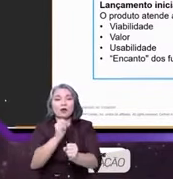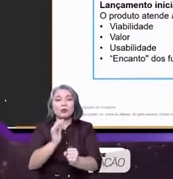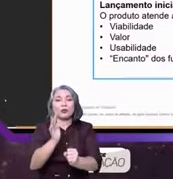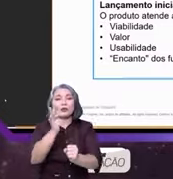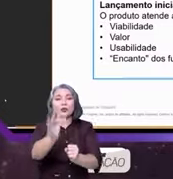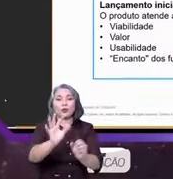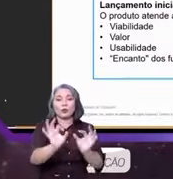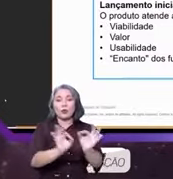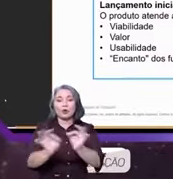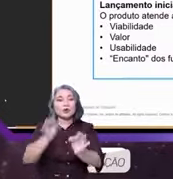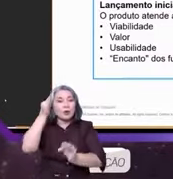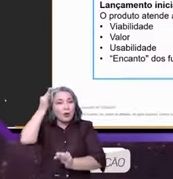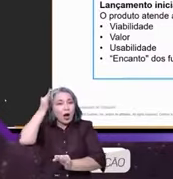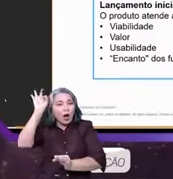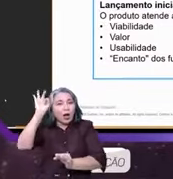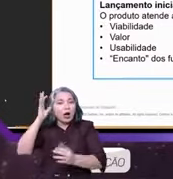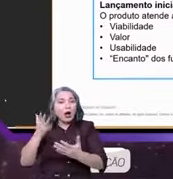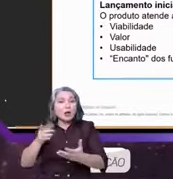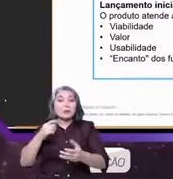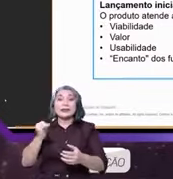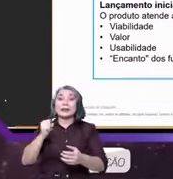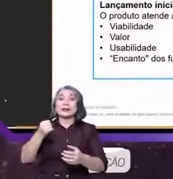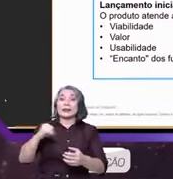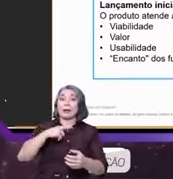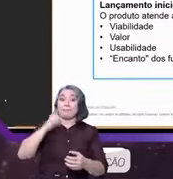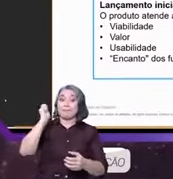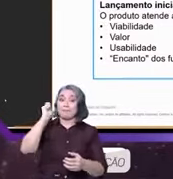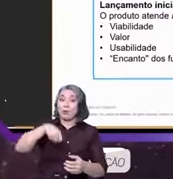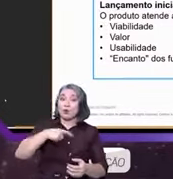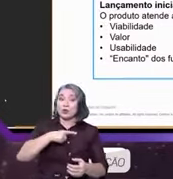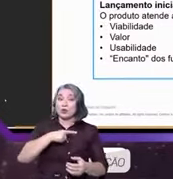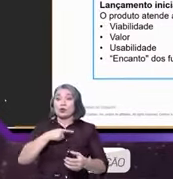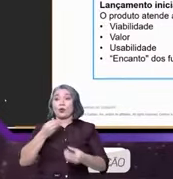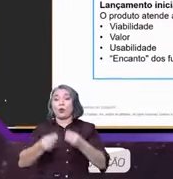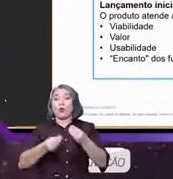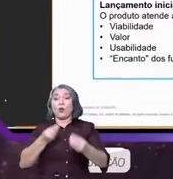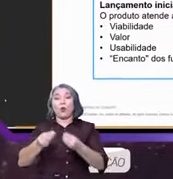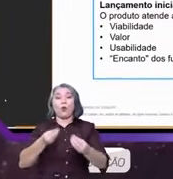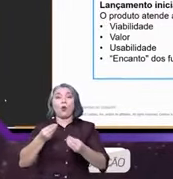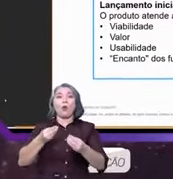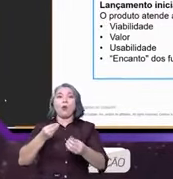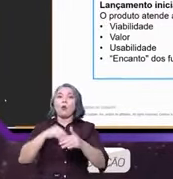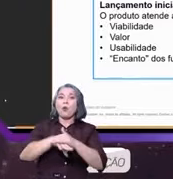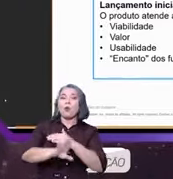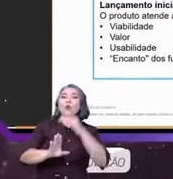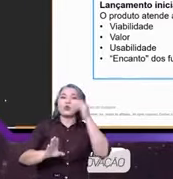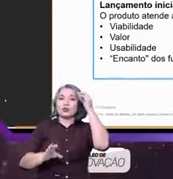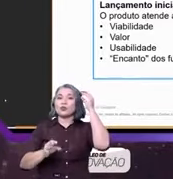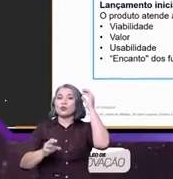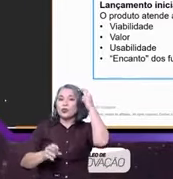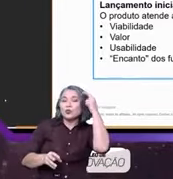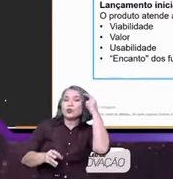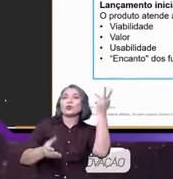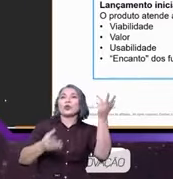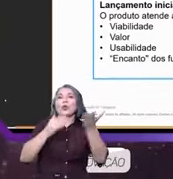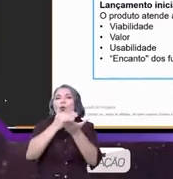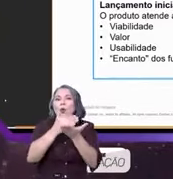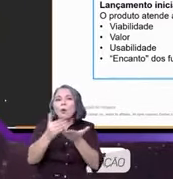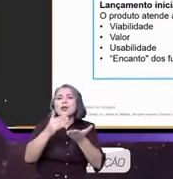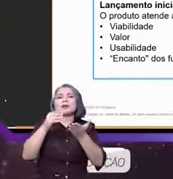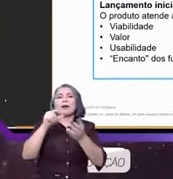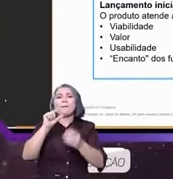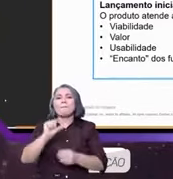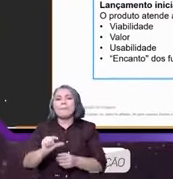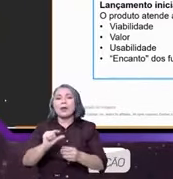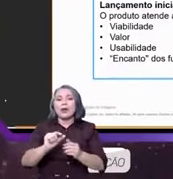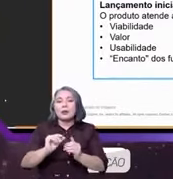sim ágil. Mas se é possível, como no hack de cultura, como foi dito pela testemunha Heracles, começar pequeno